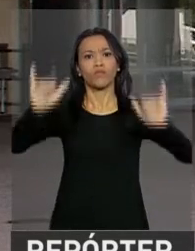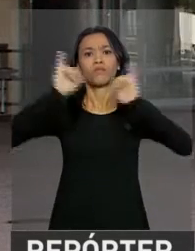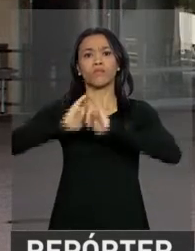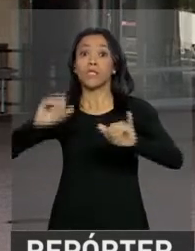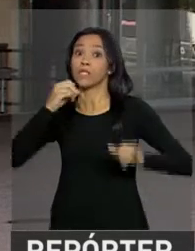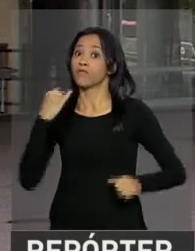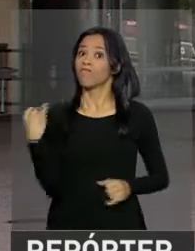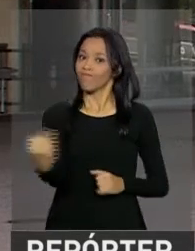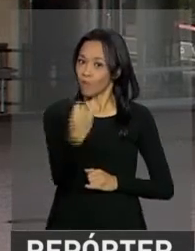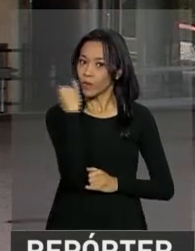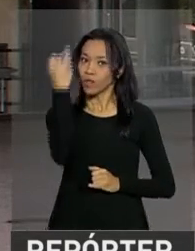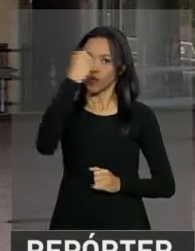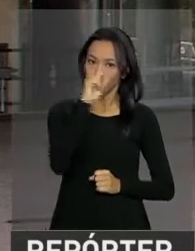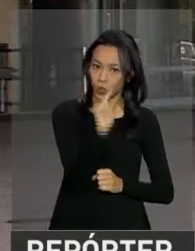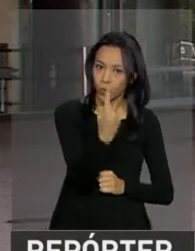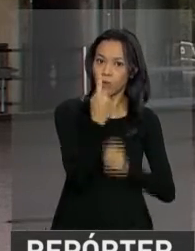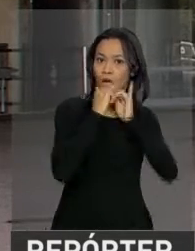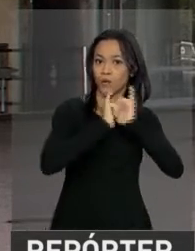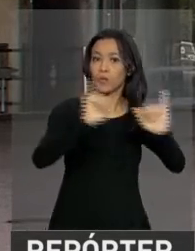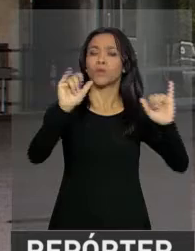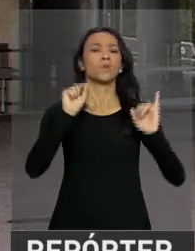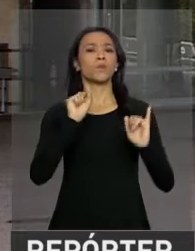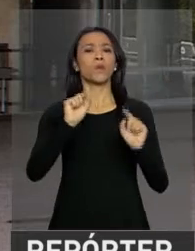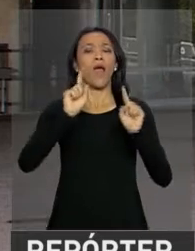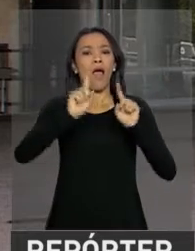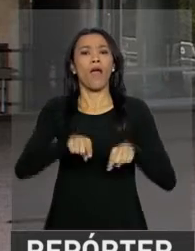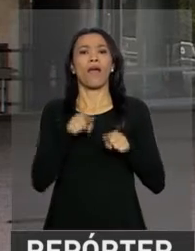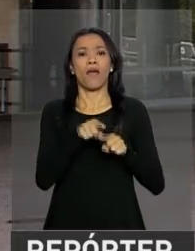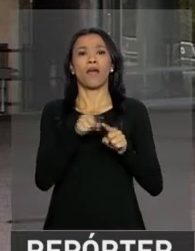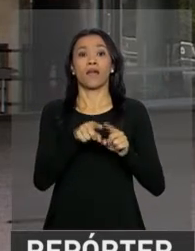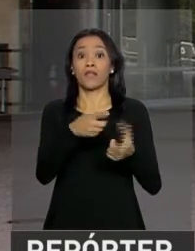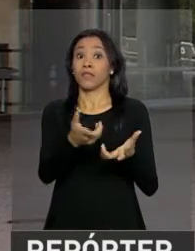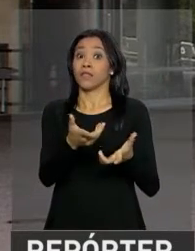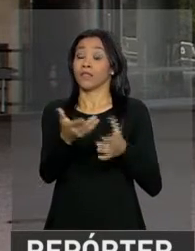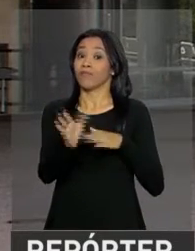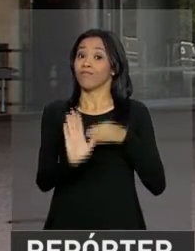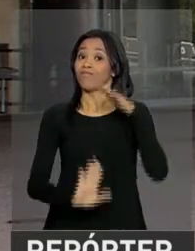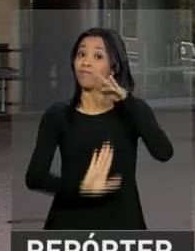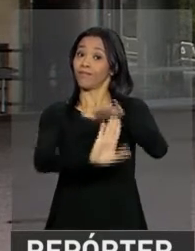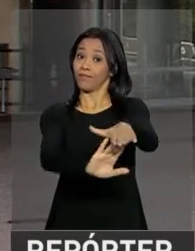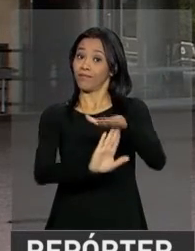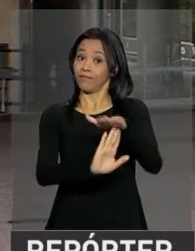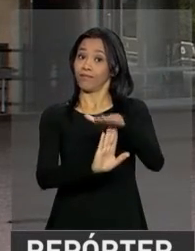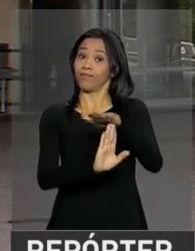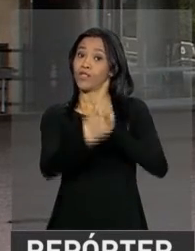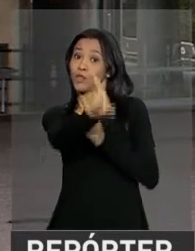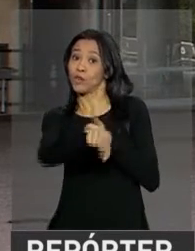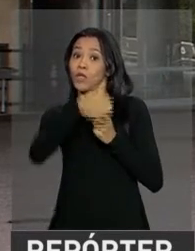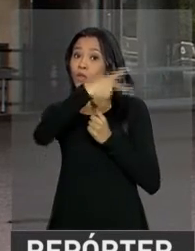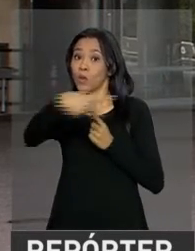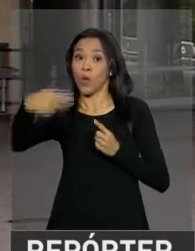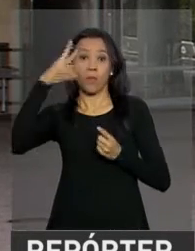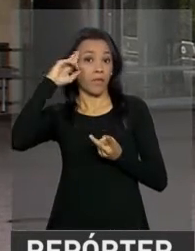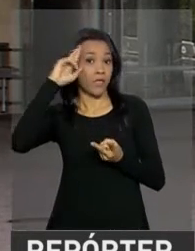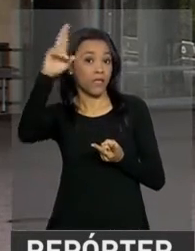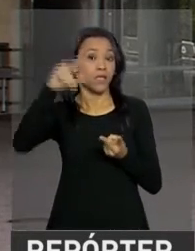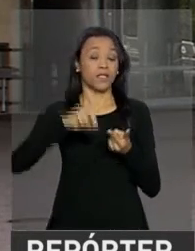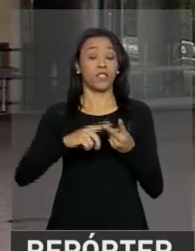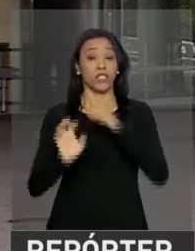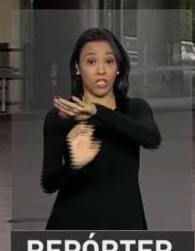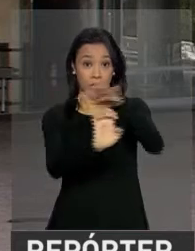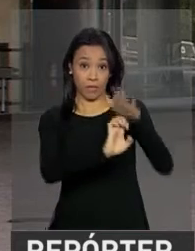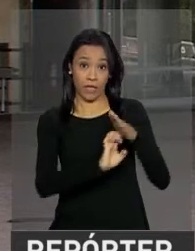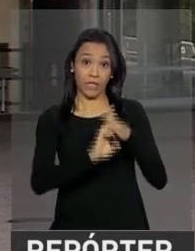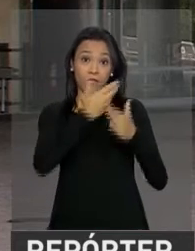o primeiro é o que decide é o de que decidiu suspender as nomeações de diretores e presidentes de empresas estatais e